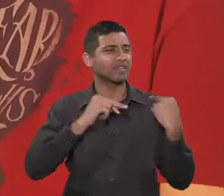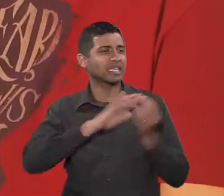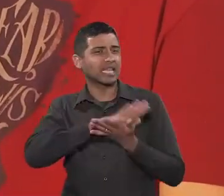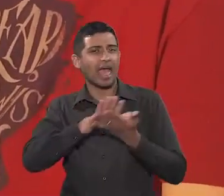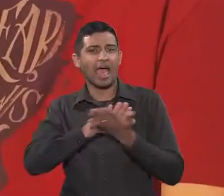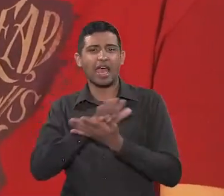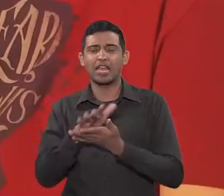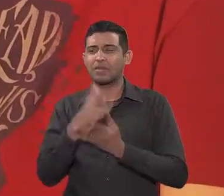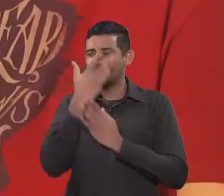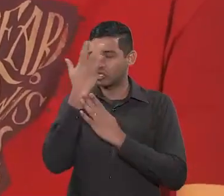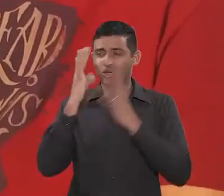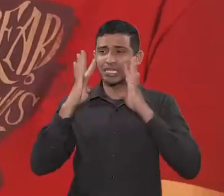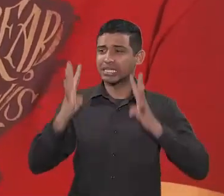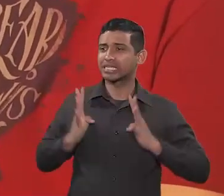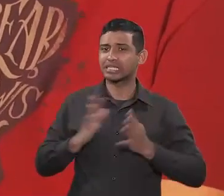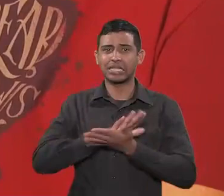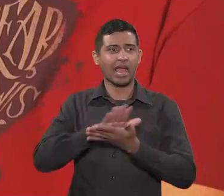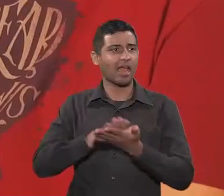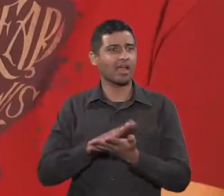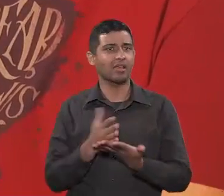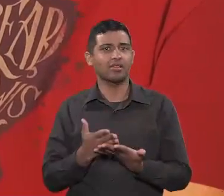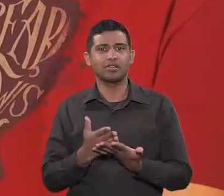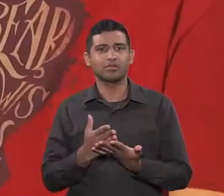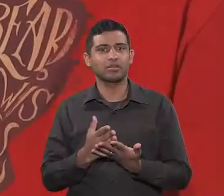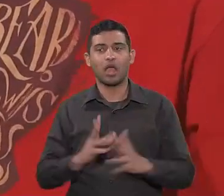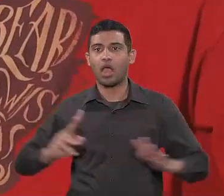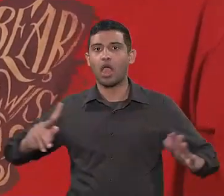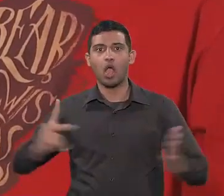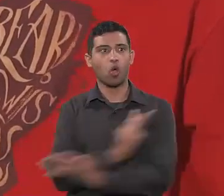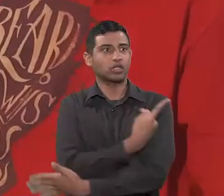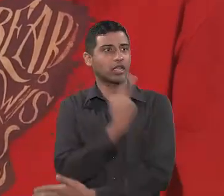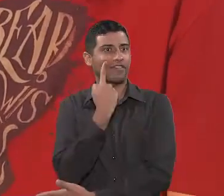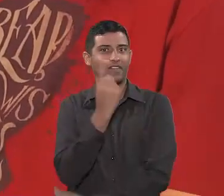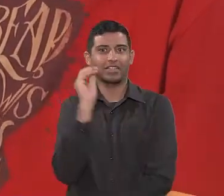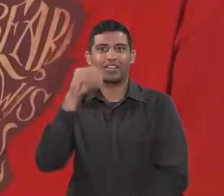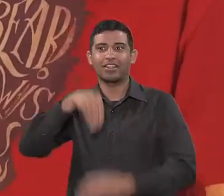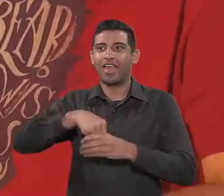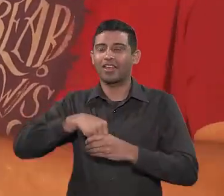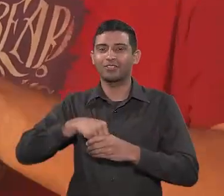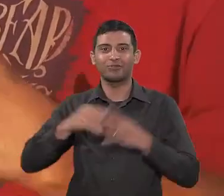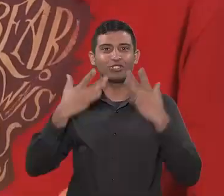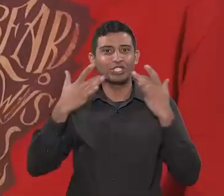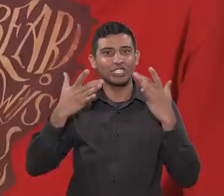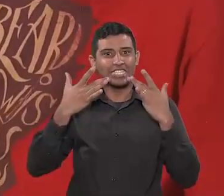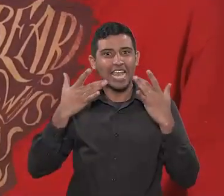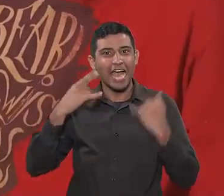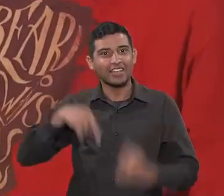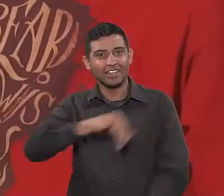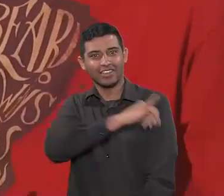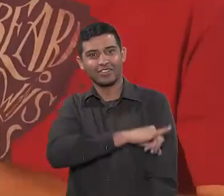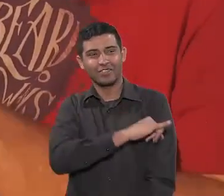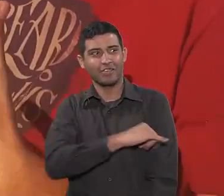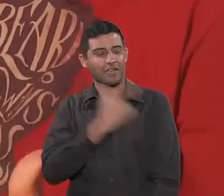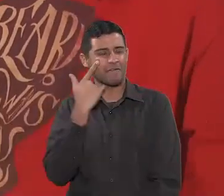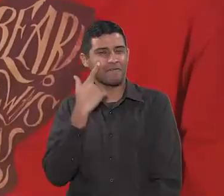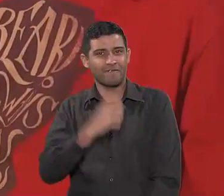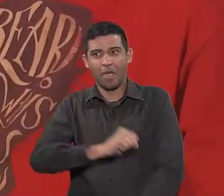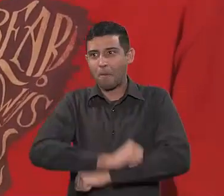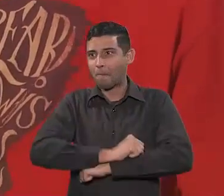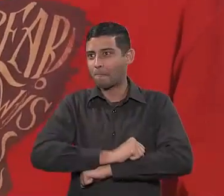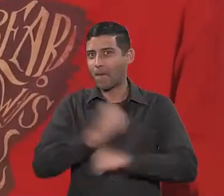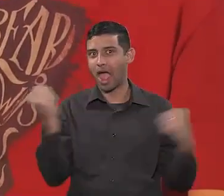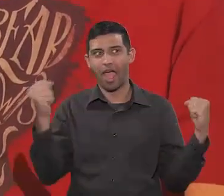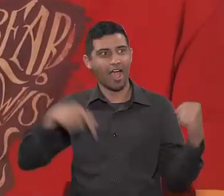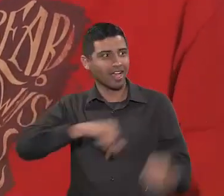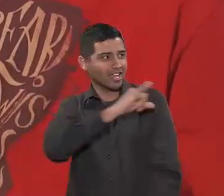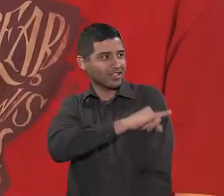para ouvi-la falar. E aí, de repente, ela entra dentro do Teatro Municipal, que é o grande templo, né? O grande palco do Rio de